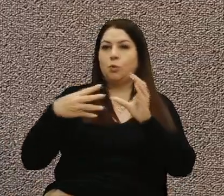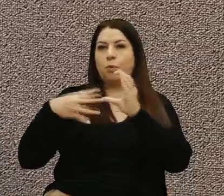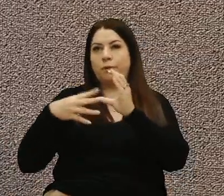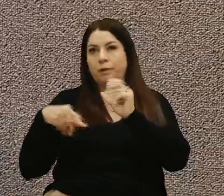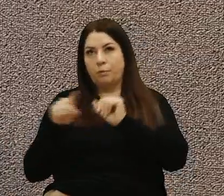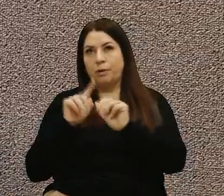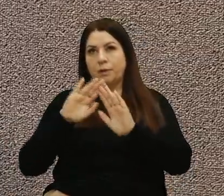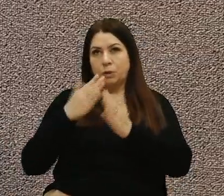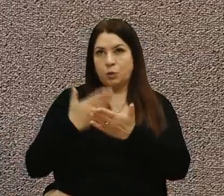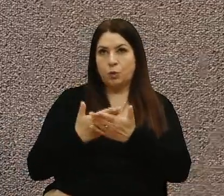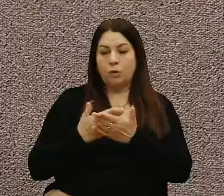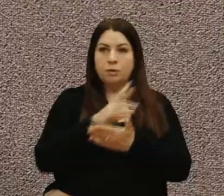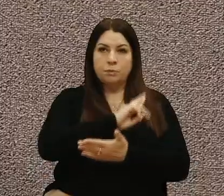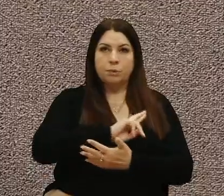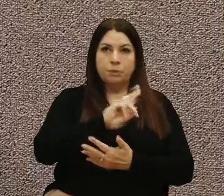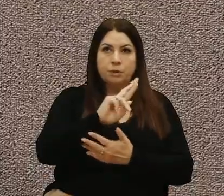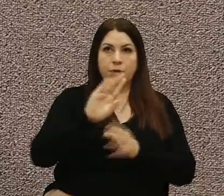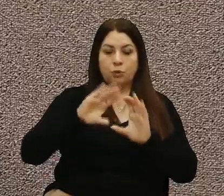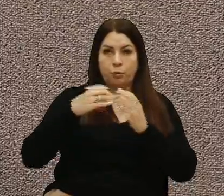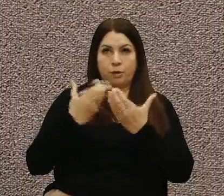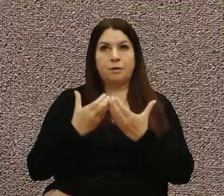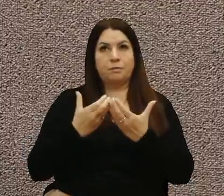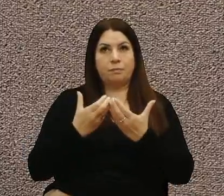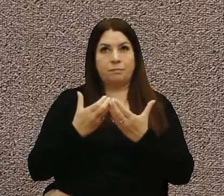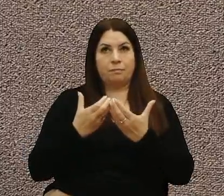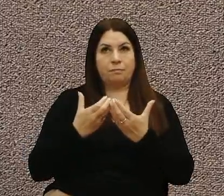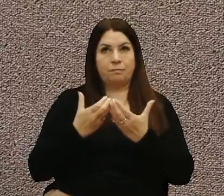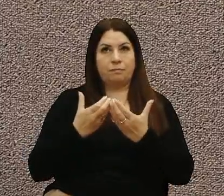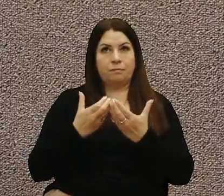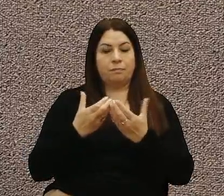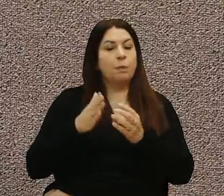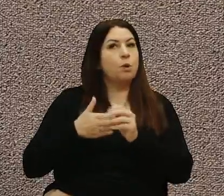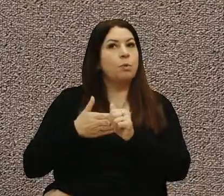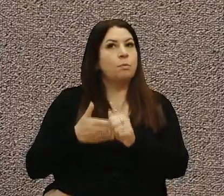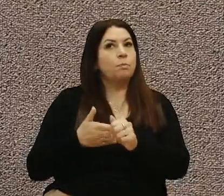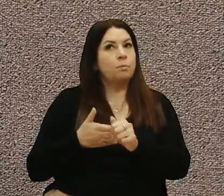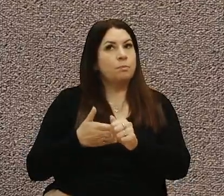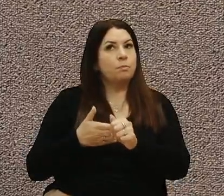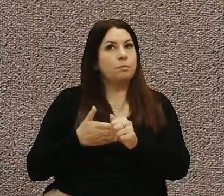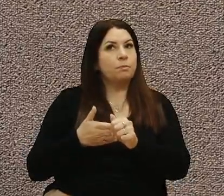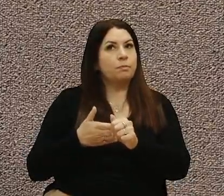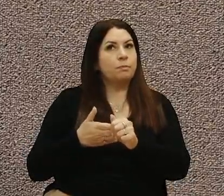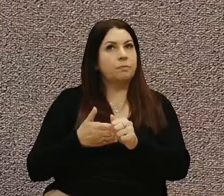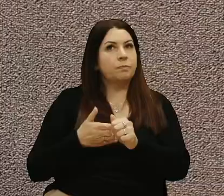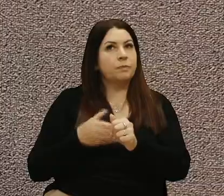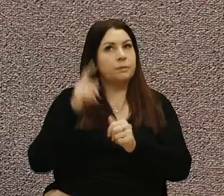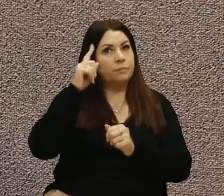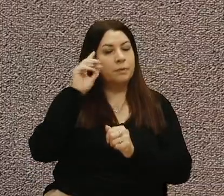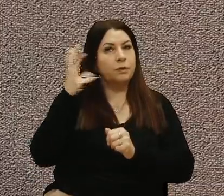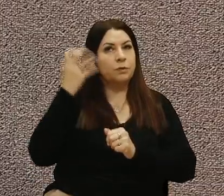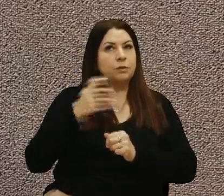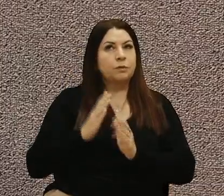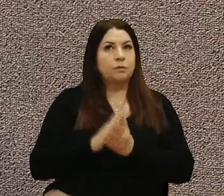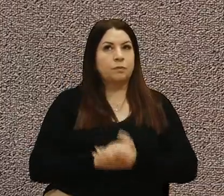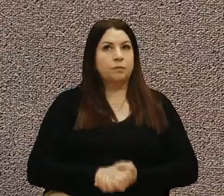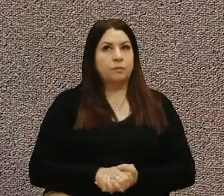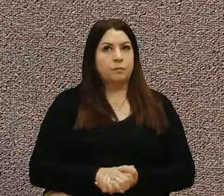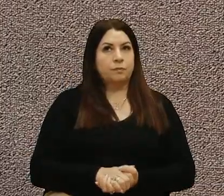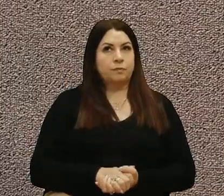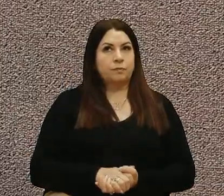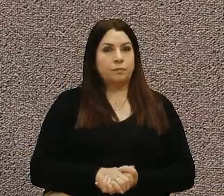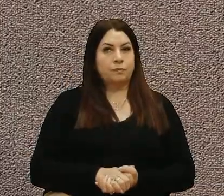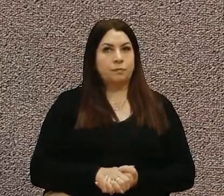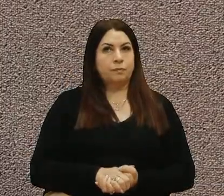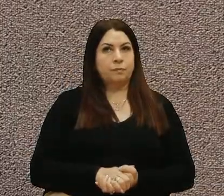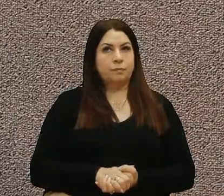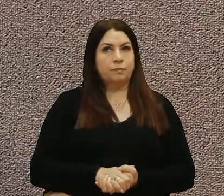CRE, escolas e representantes da comunidade para o acompanhamento das decisões. Por favor, okay? Por favor.